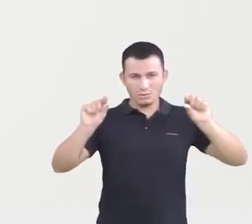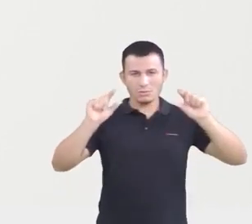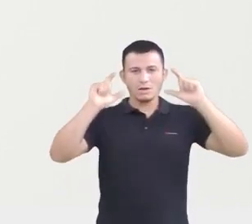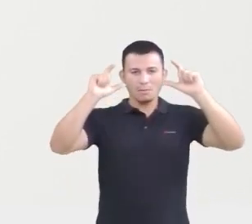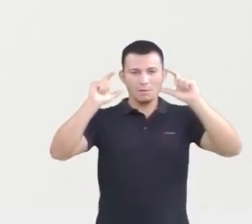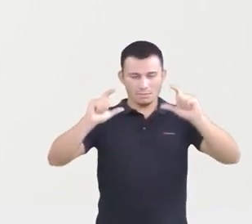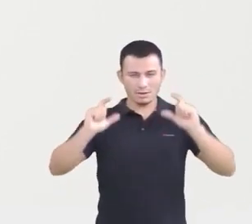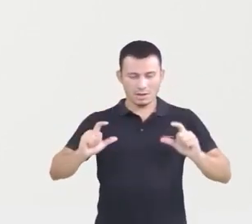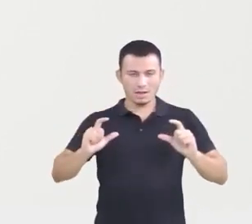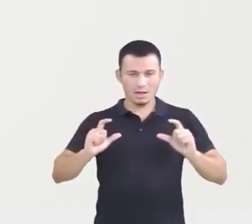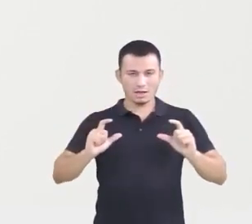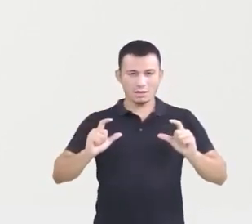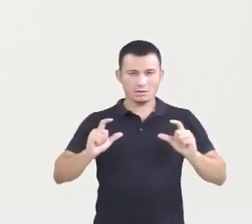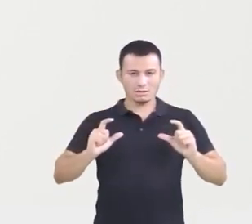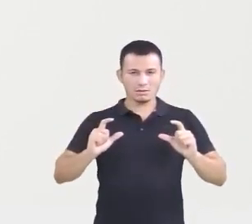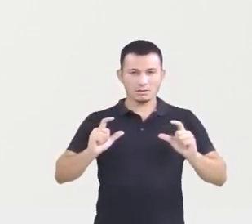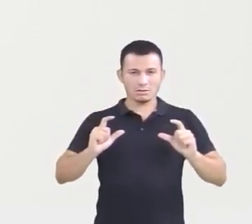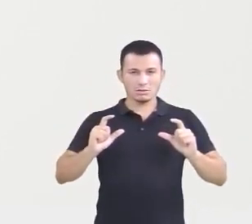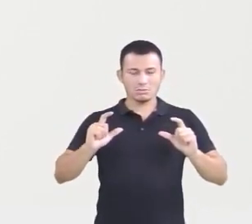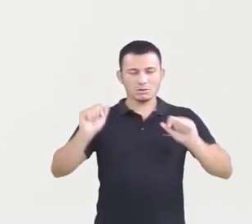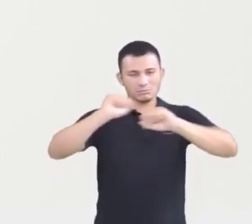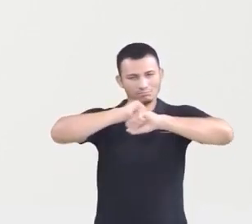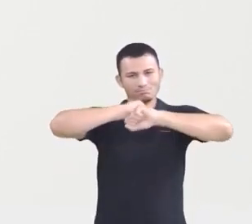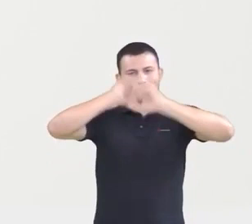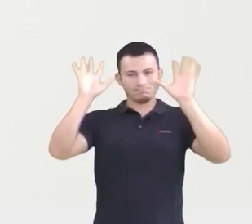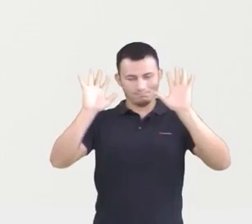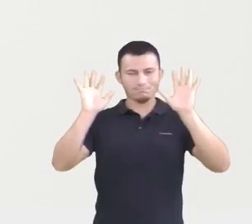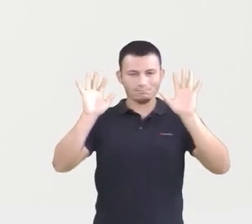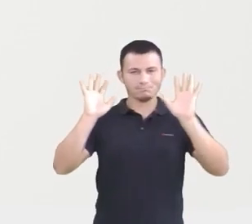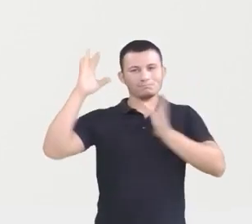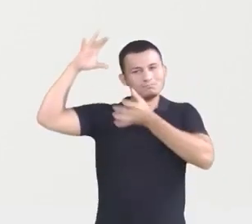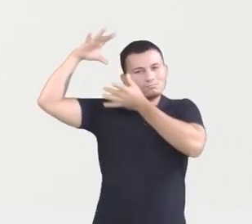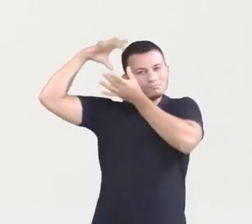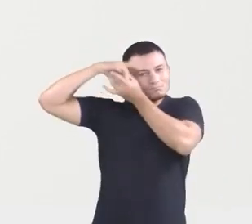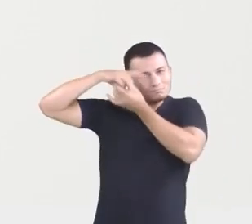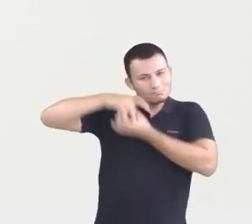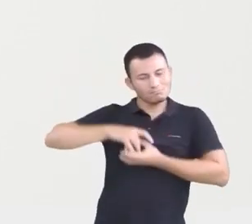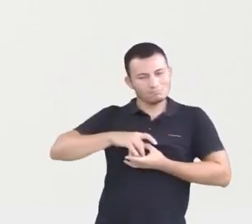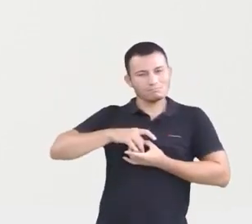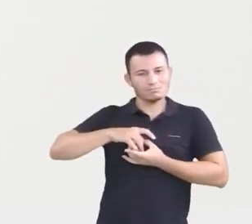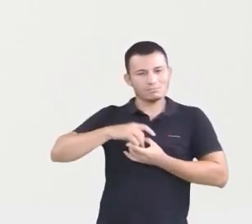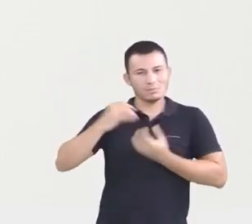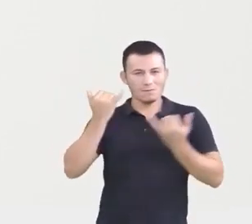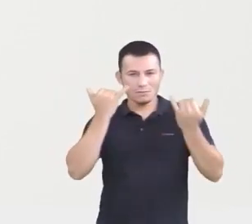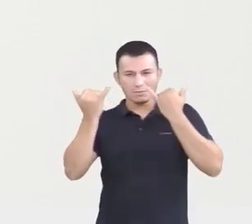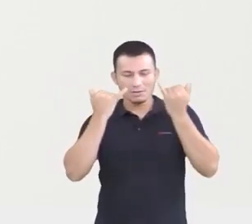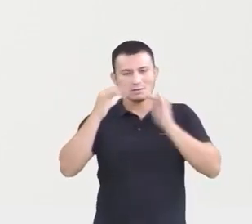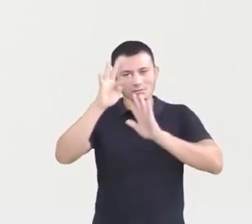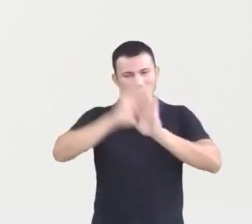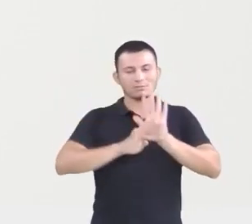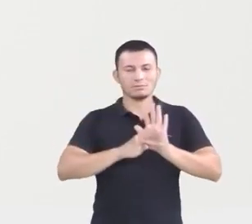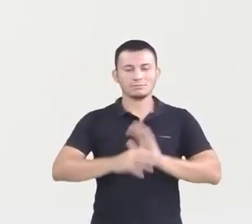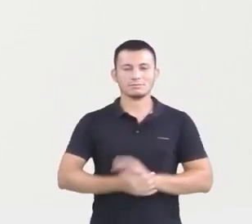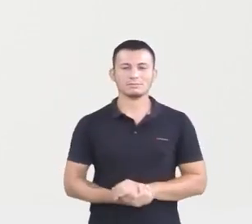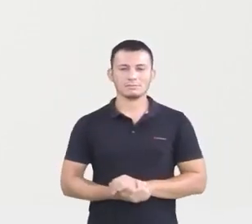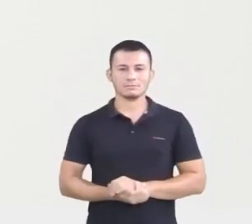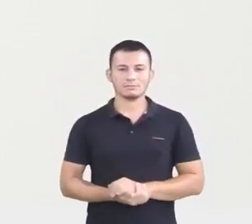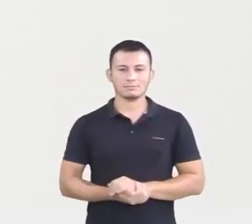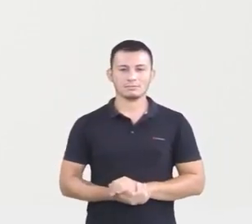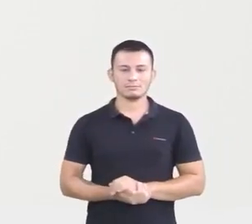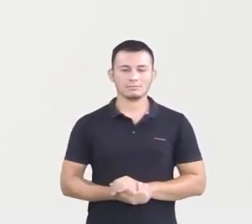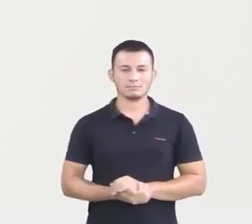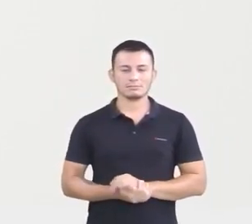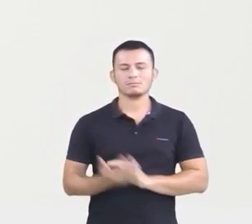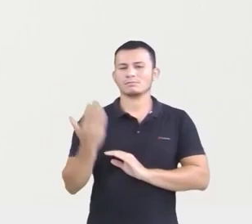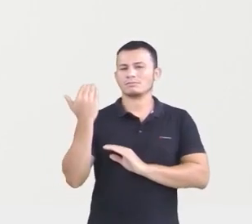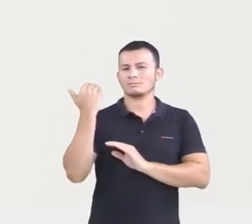para manter a coerência e a clareza do texto. Já foi visto anteriormente em outra